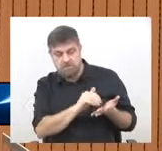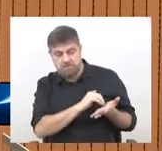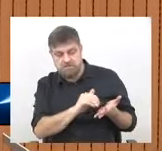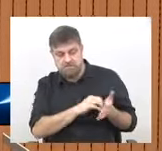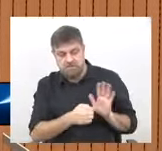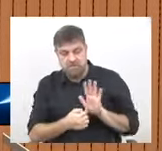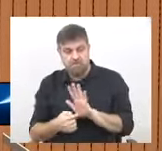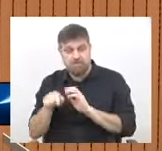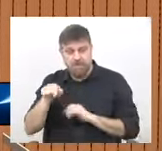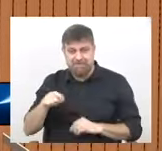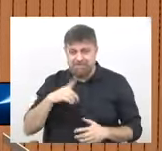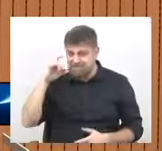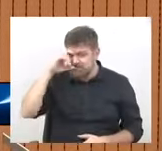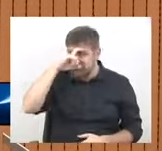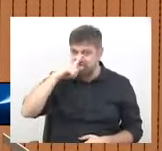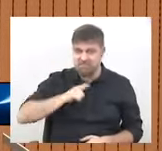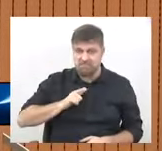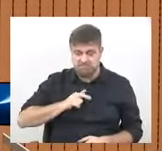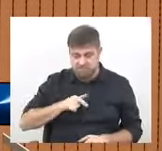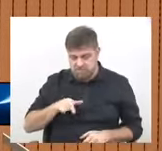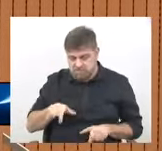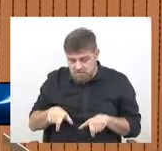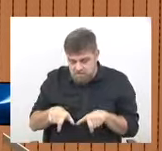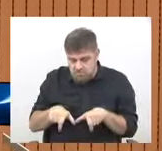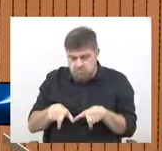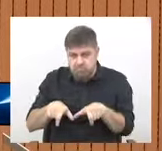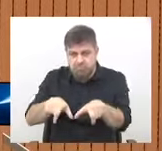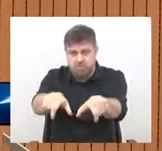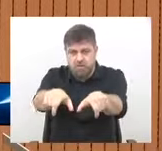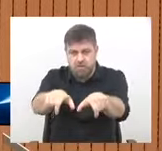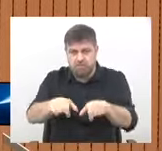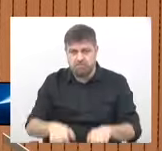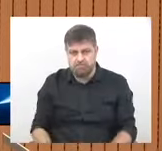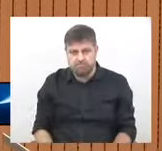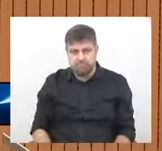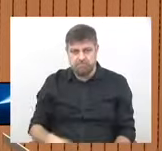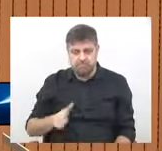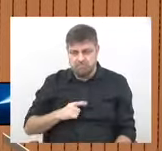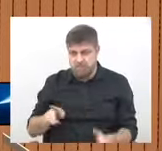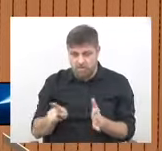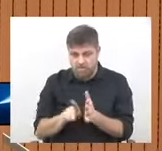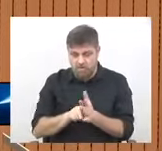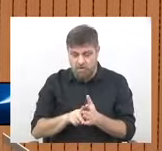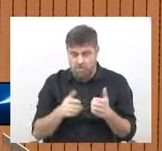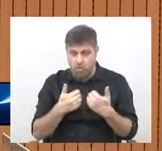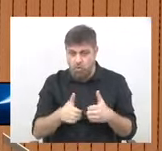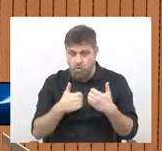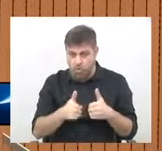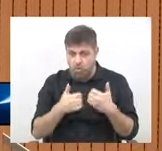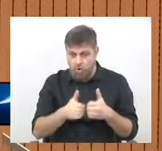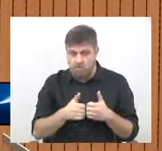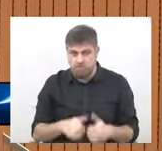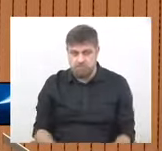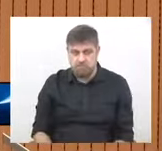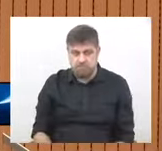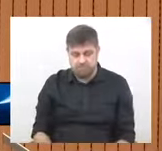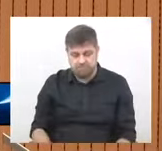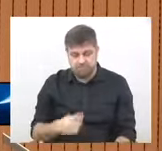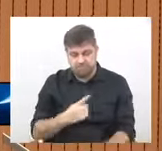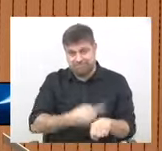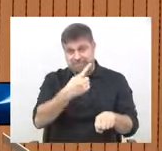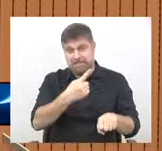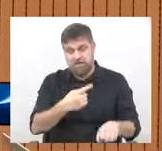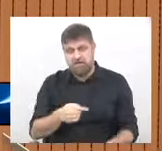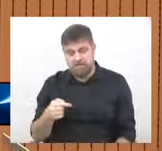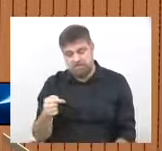dificuldade de deixar aqueles trechos como via exclusiva para o BRT. Num primeiro momento,